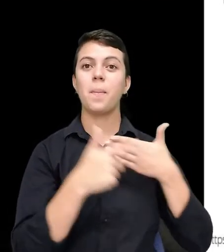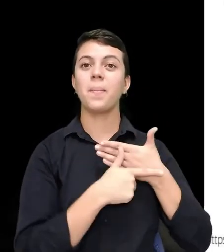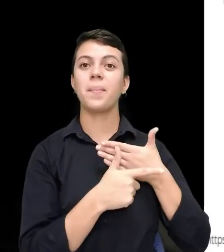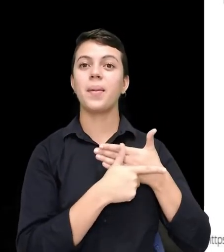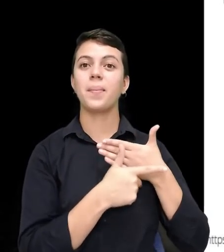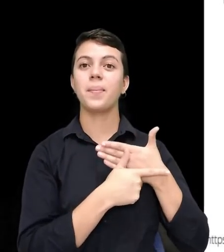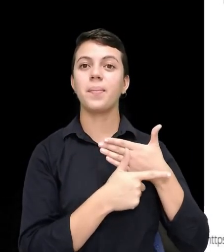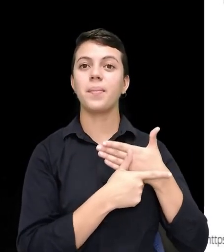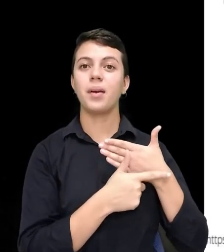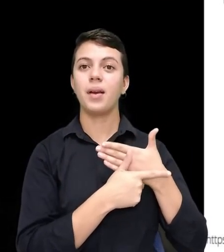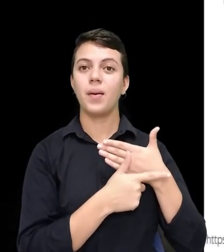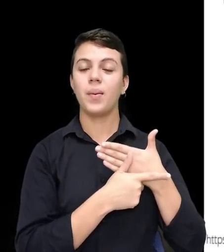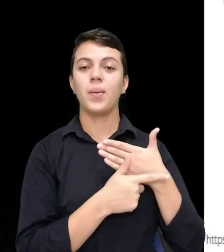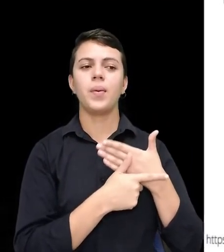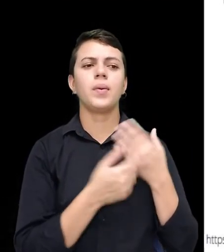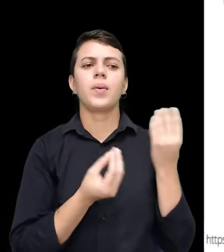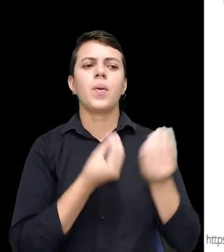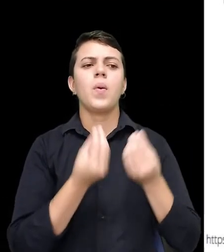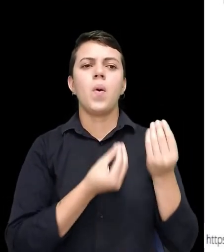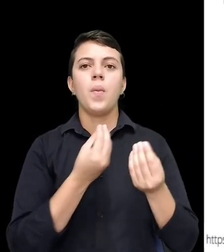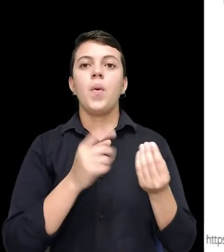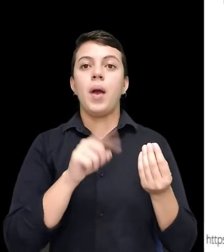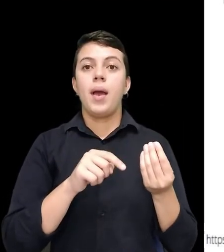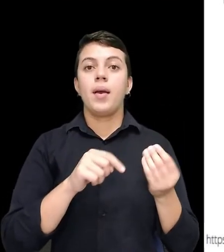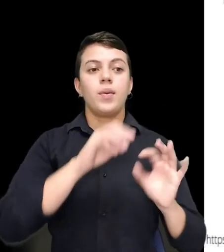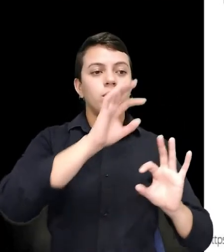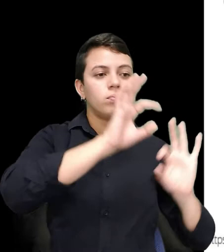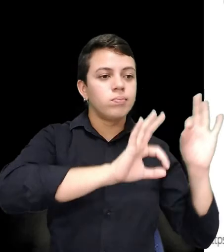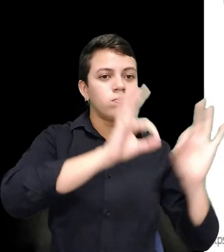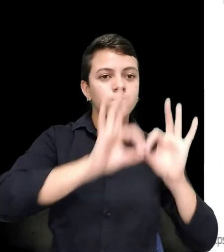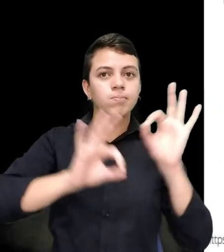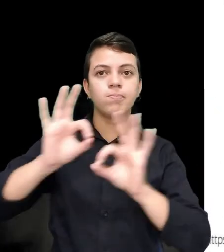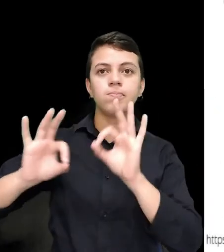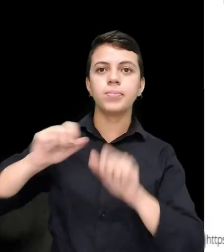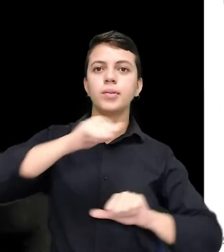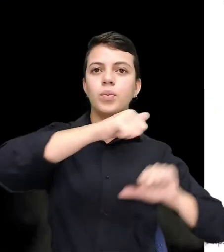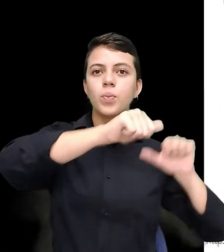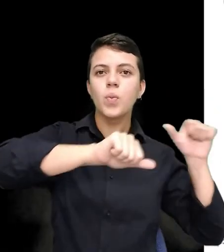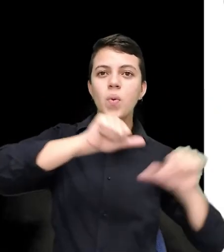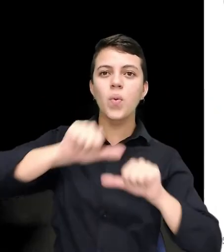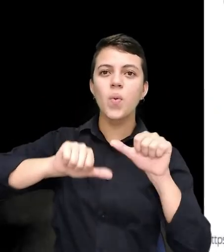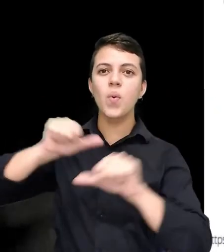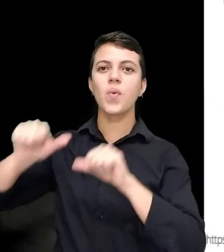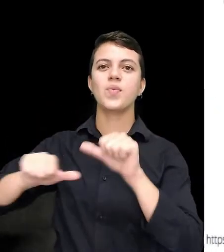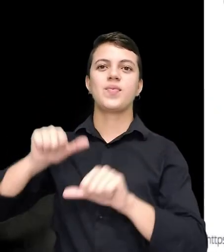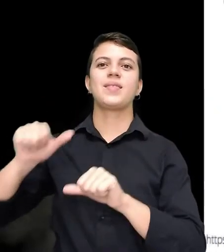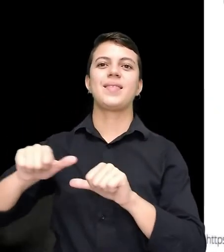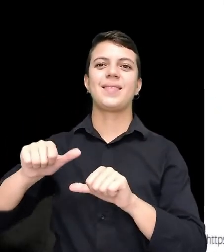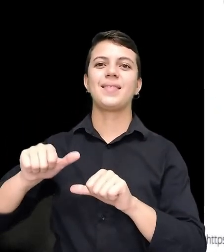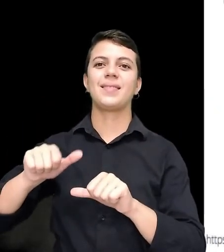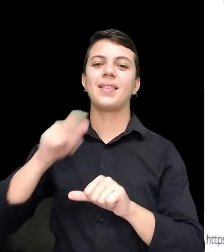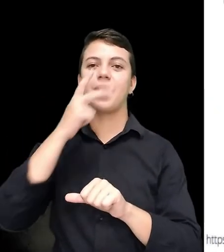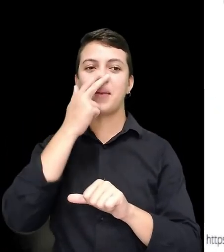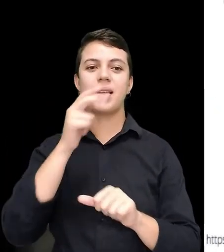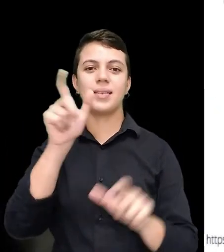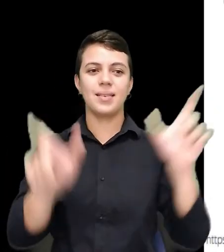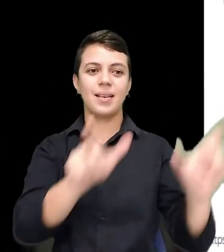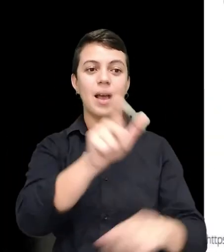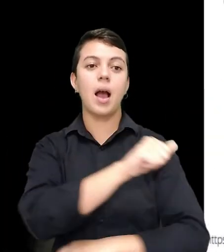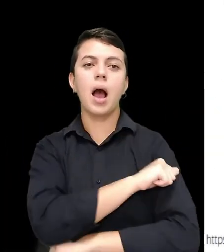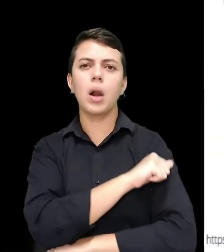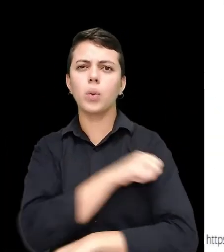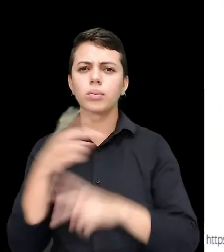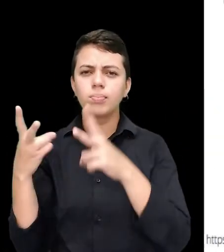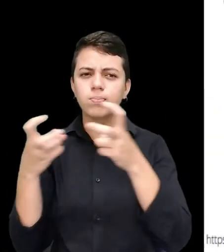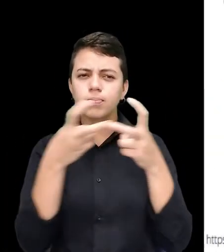escola, né, da educação escolar, ele compete organizar esse processo de construção, de aquisição de